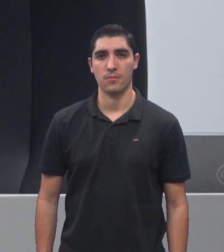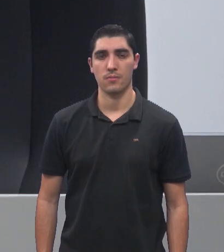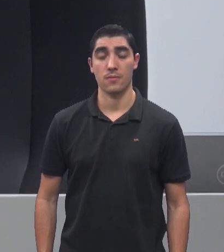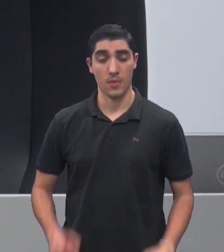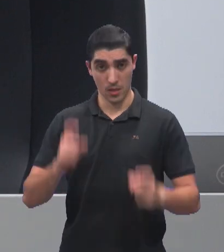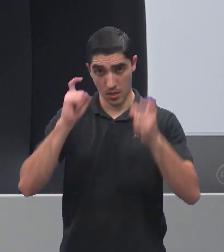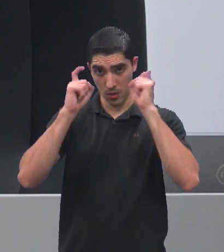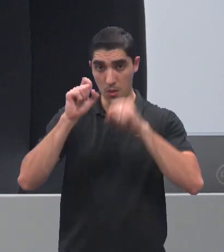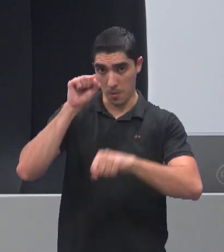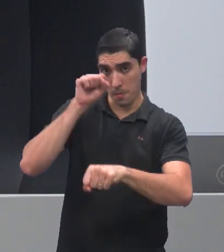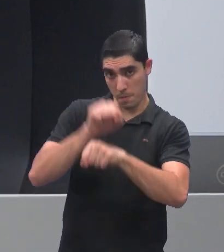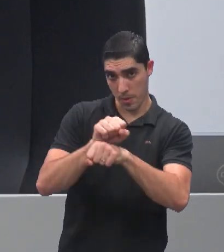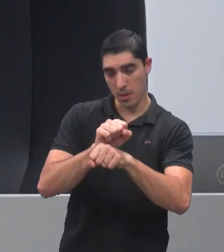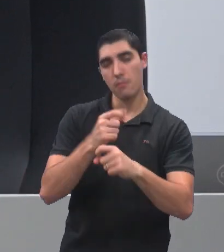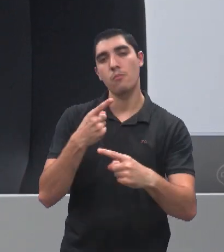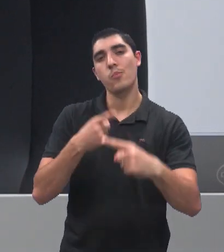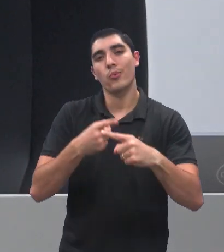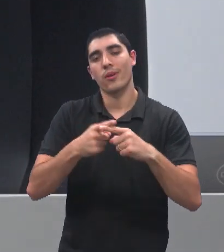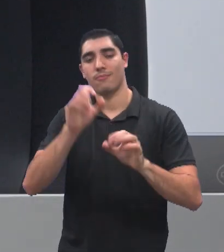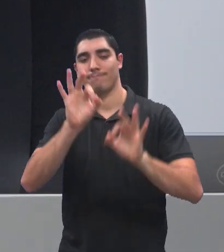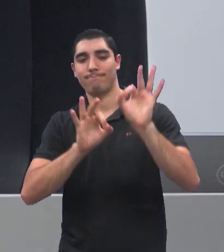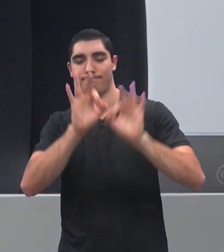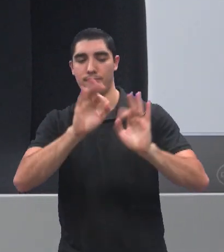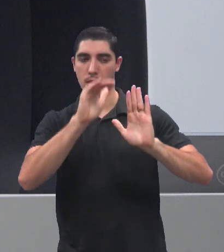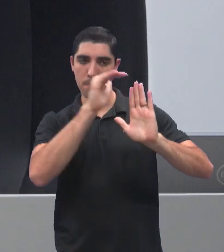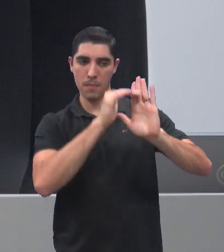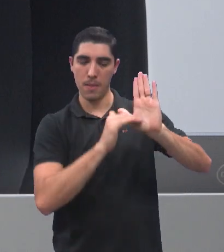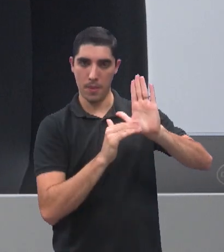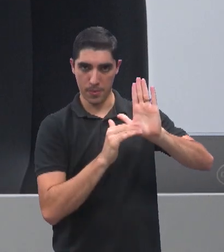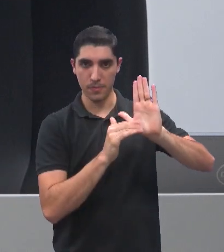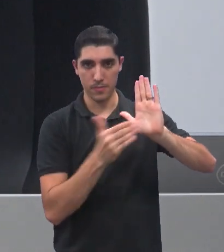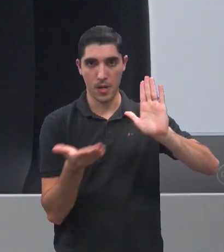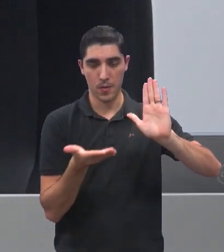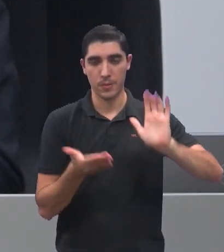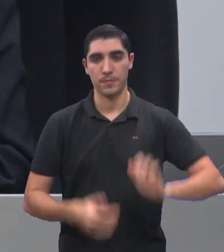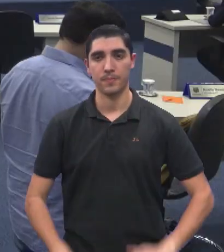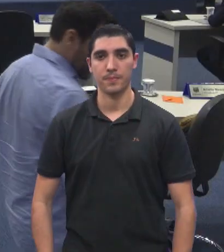Suspenderemos a sessão por alguns instantes para a reorganização da pauta.